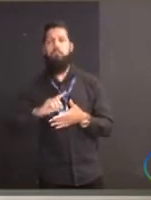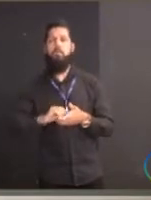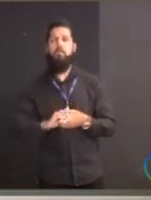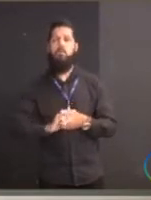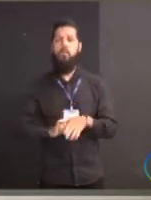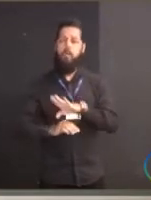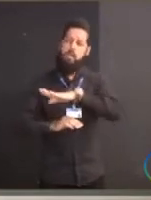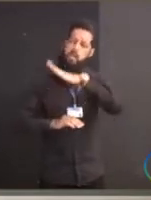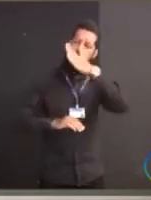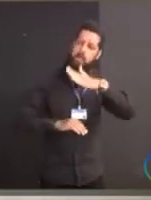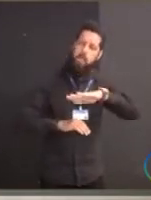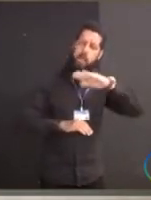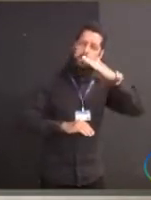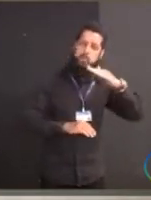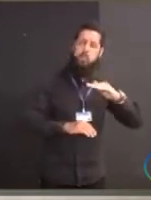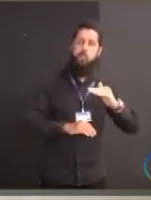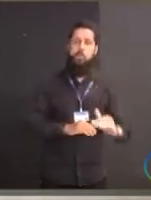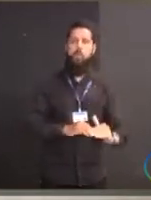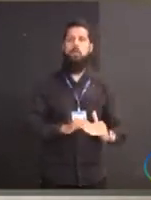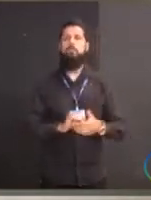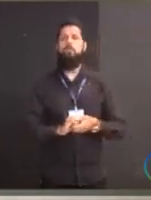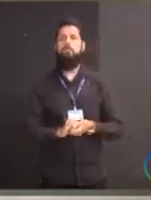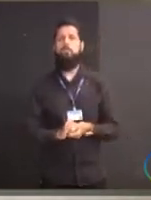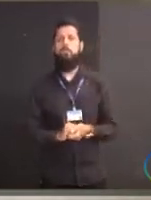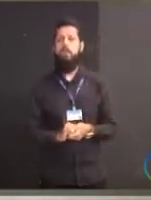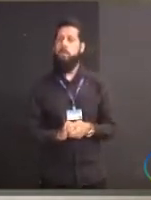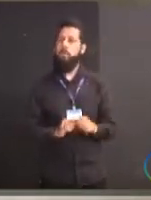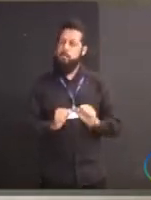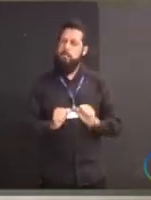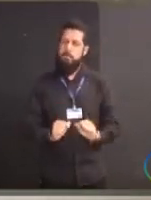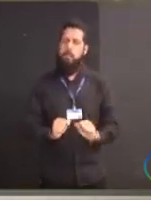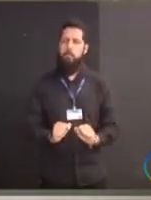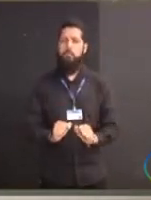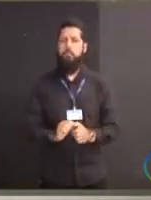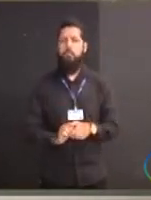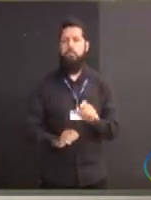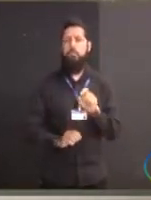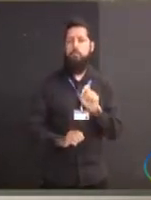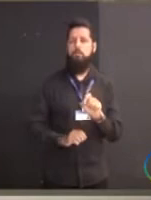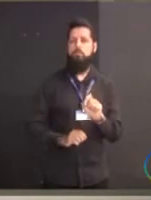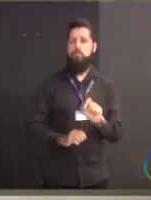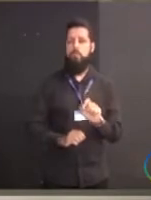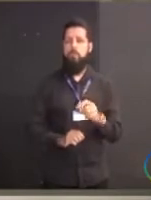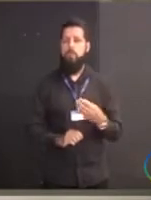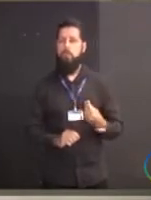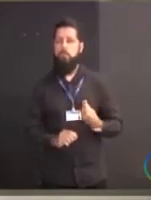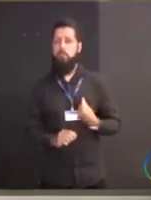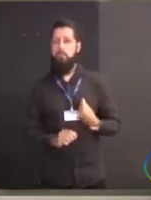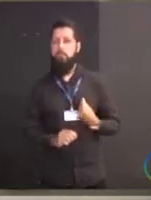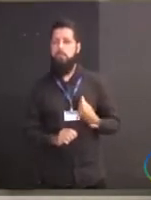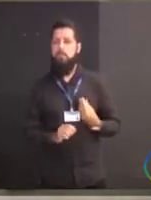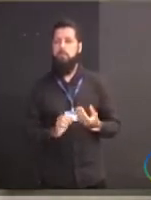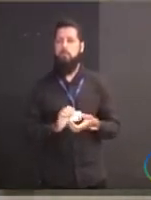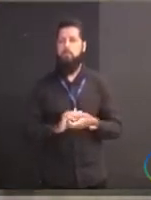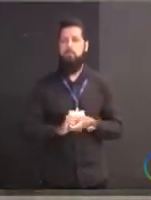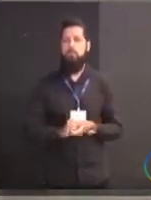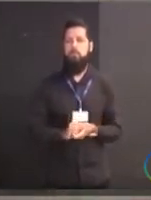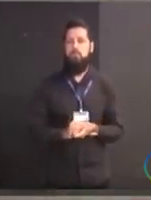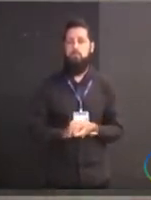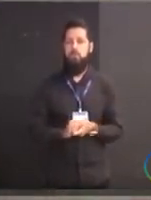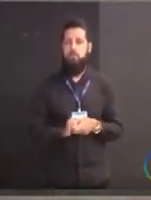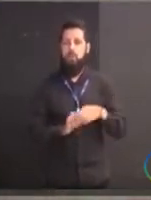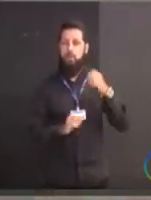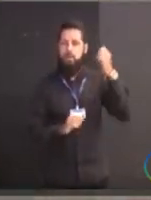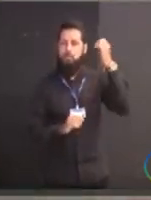harmoniosas, vamos dizer assim. É possível que este grande grupo de criaturas esteja chamando